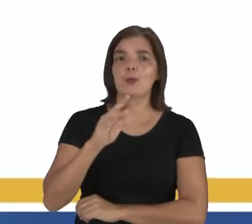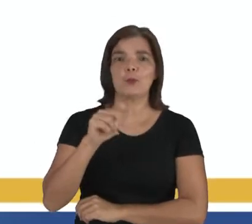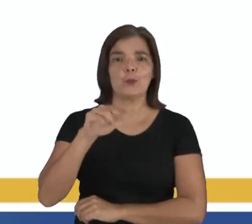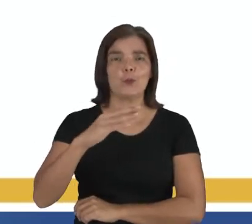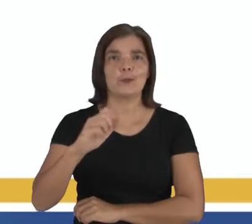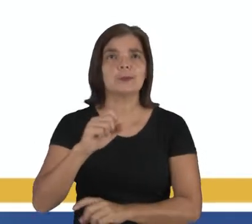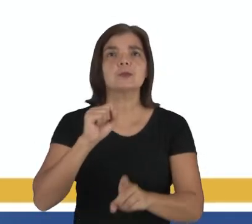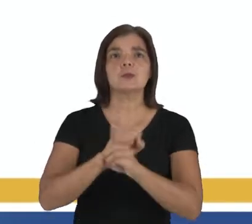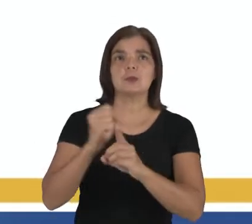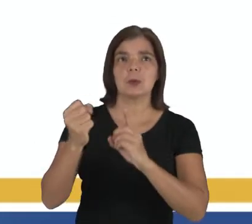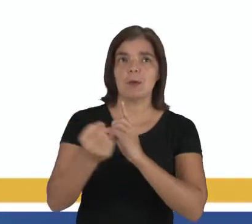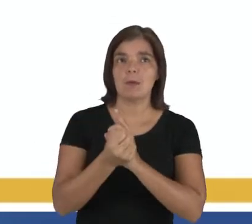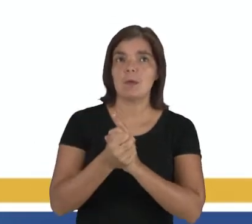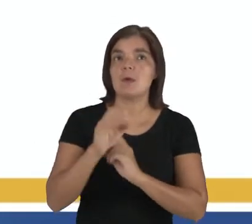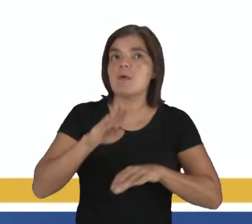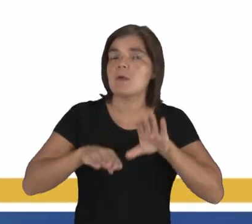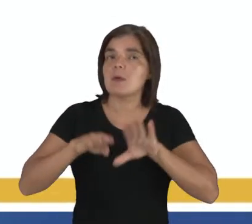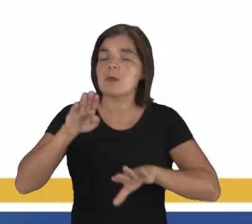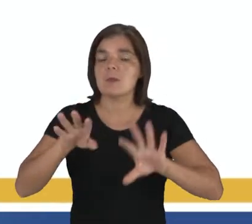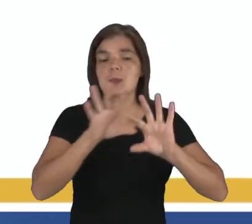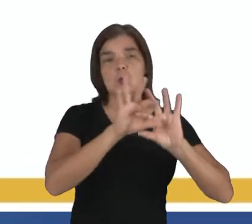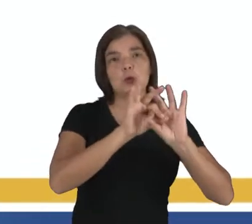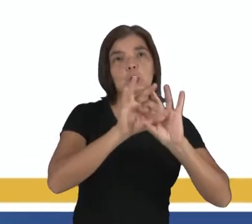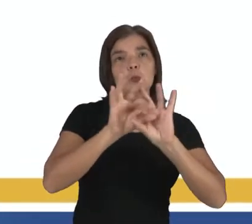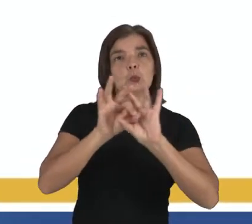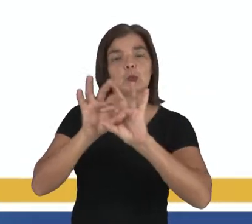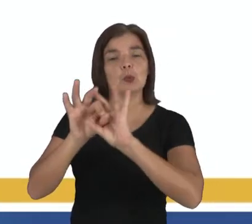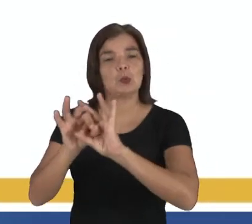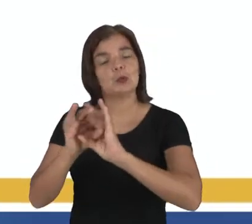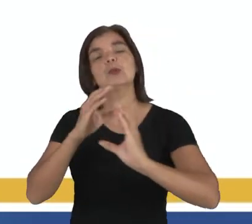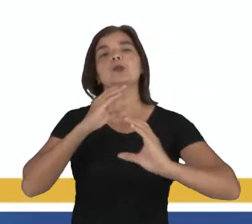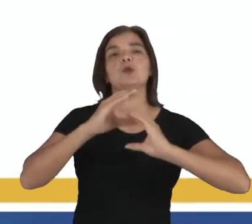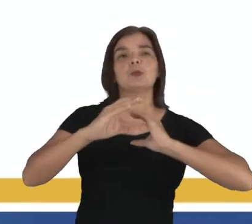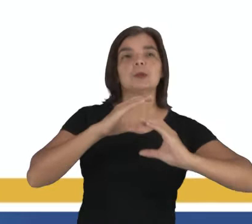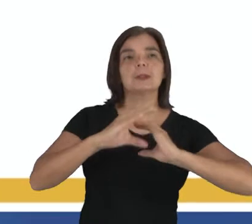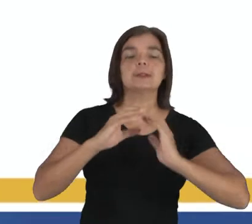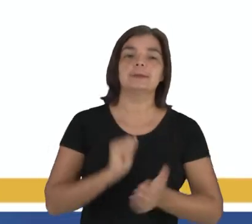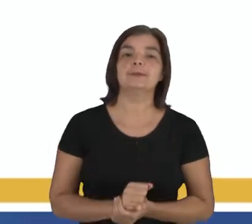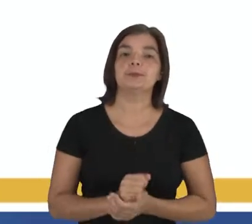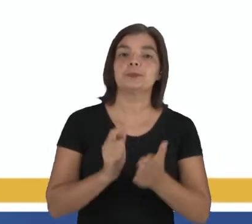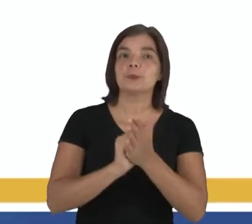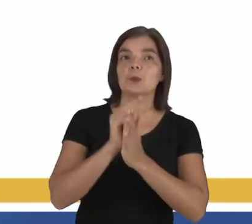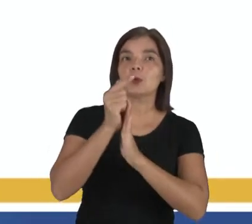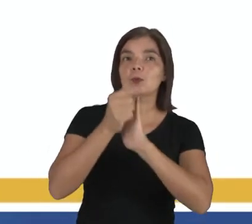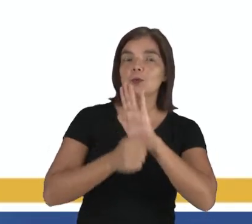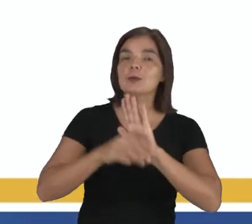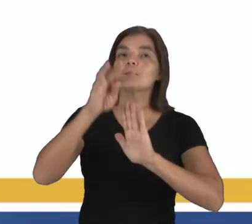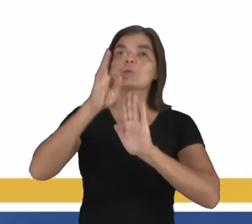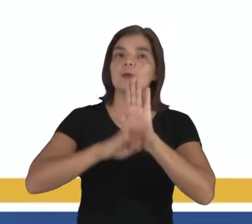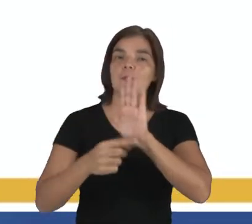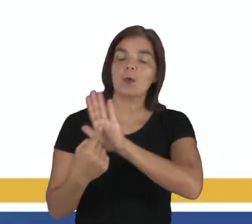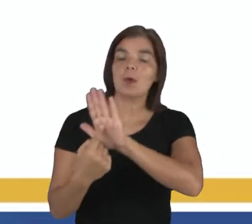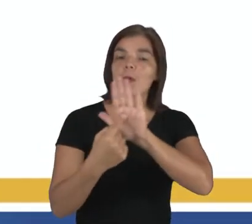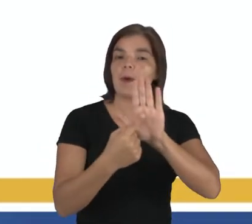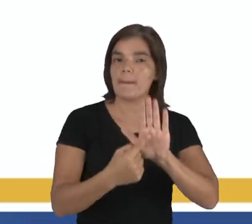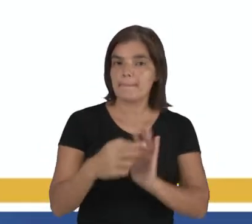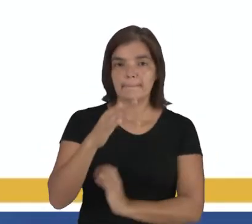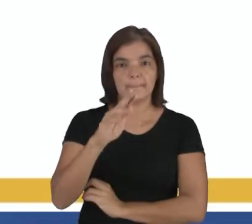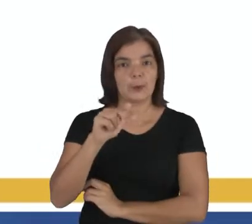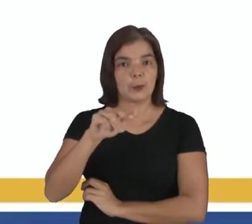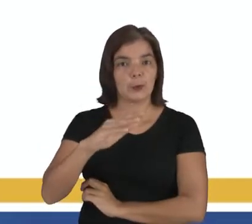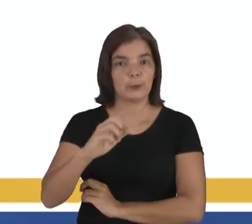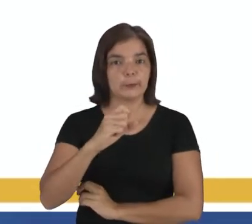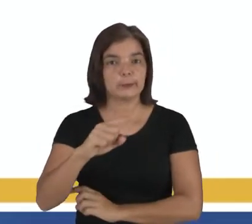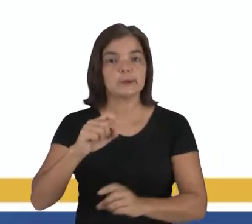uma função social e esta depende do texto de comunicação. Os gêneros